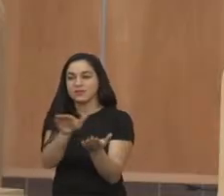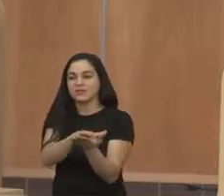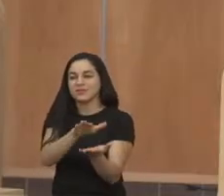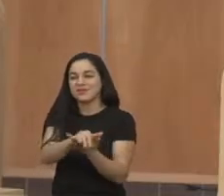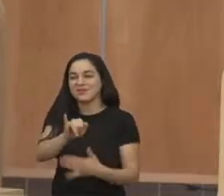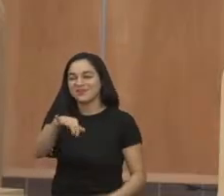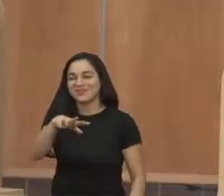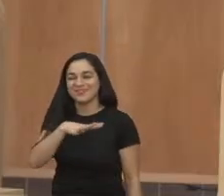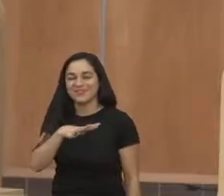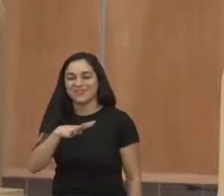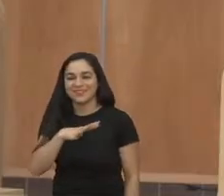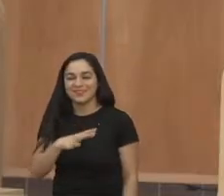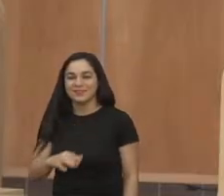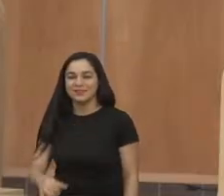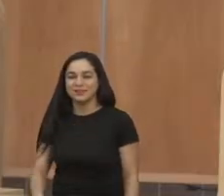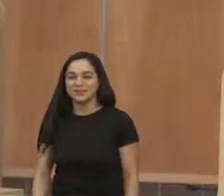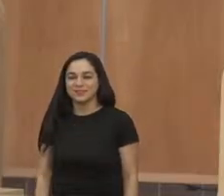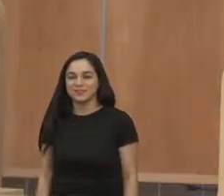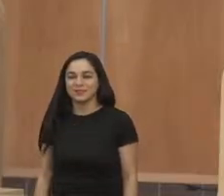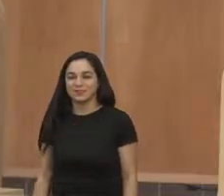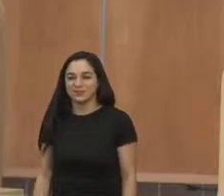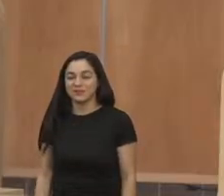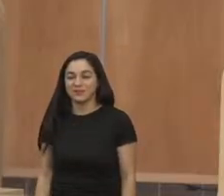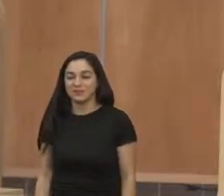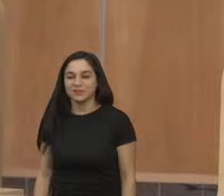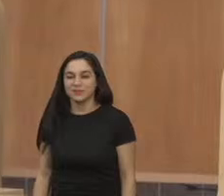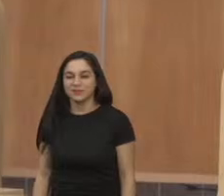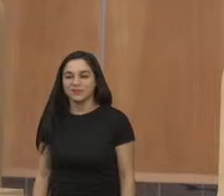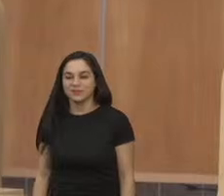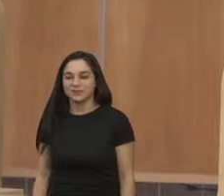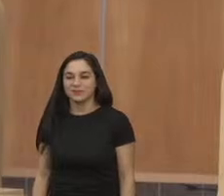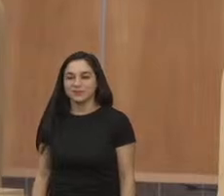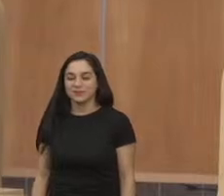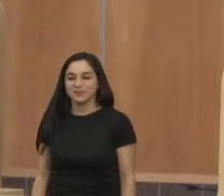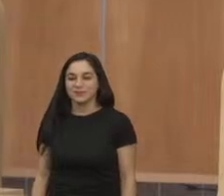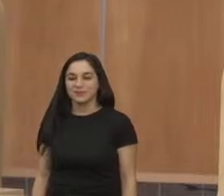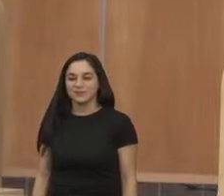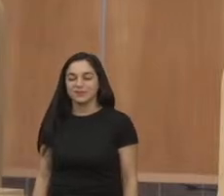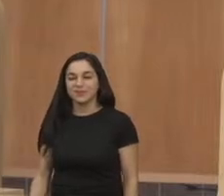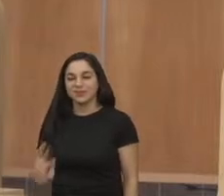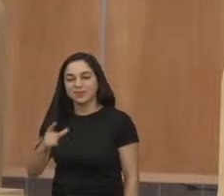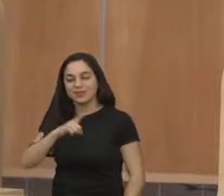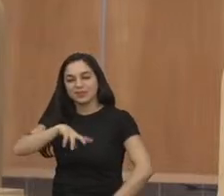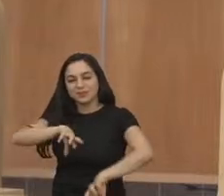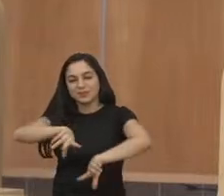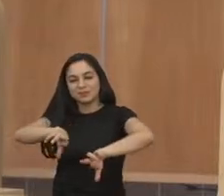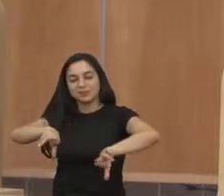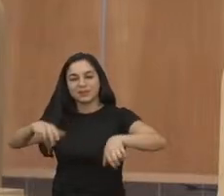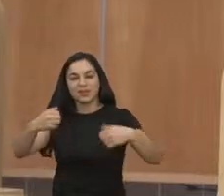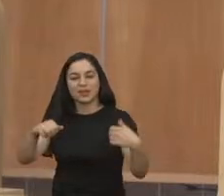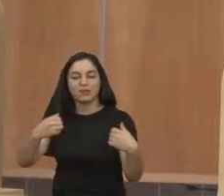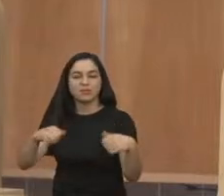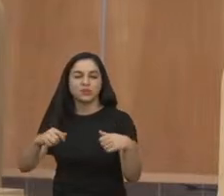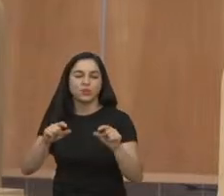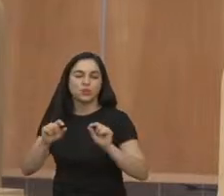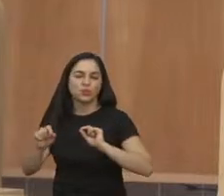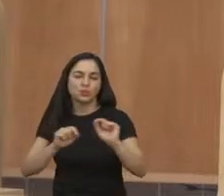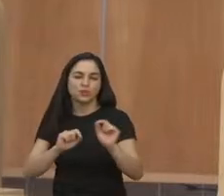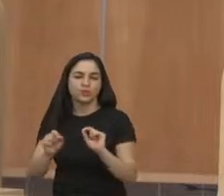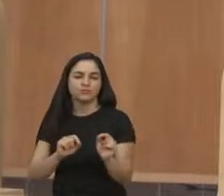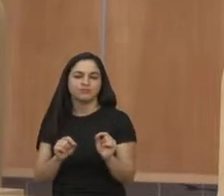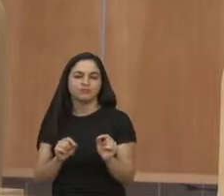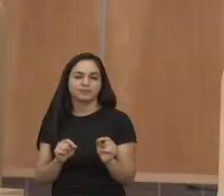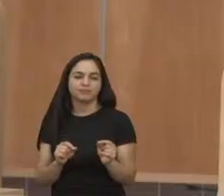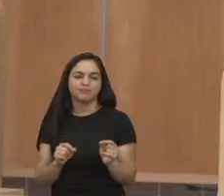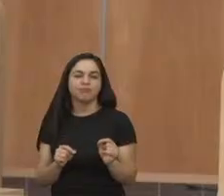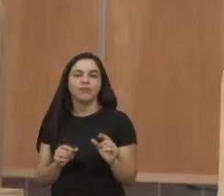E muitas vezes nós vemos um código de obras aí que tem algumas questões que precisam ser desburocratizadas,